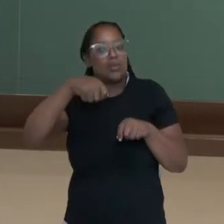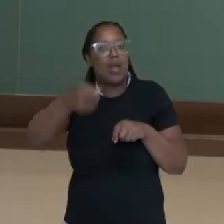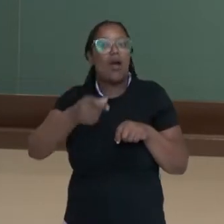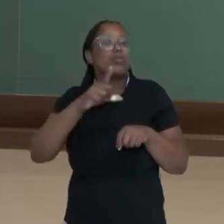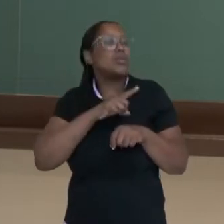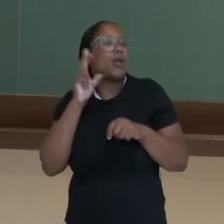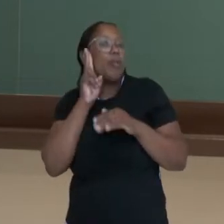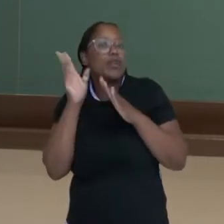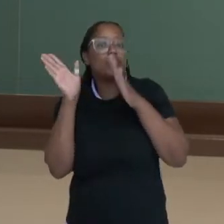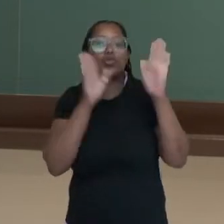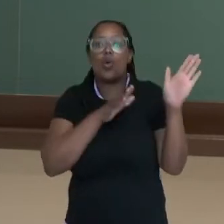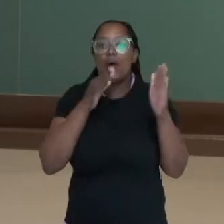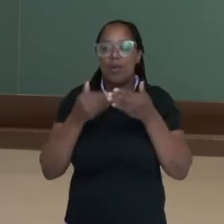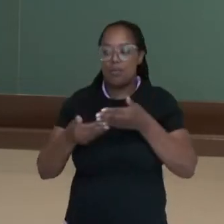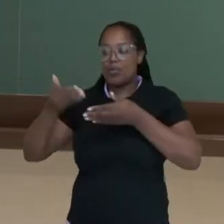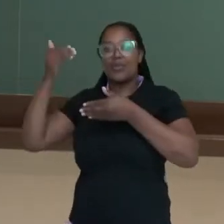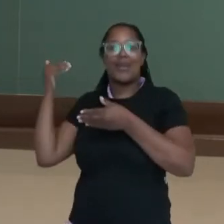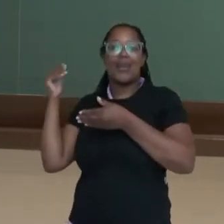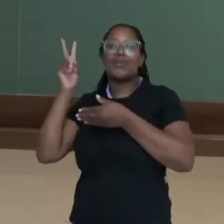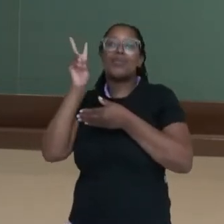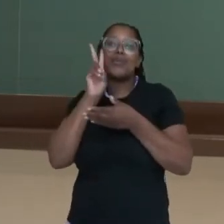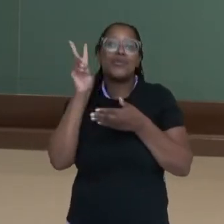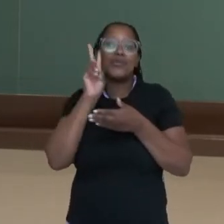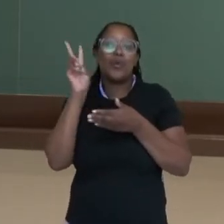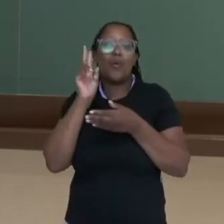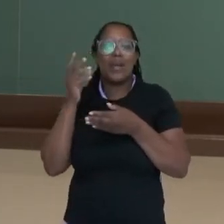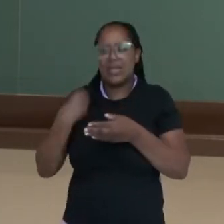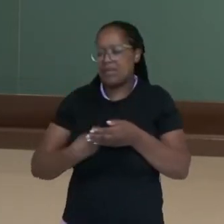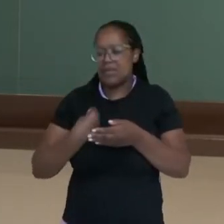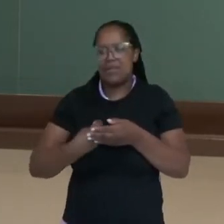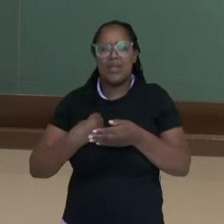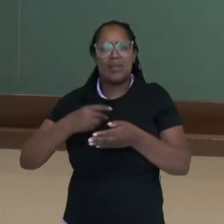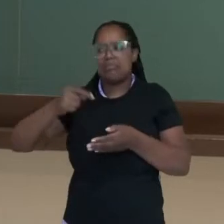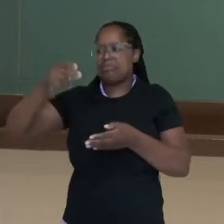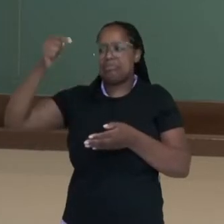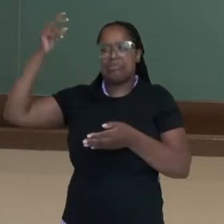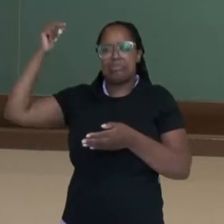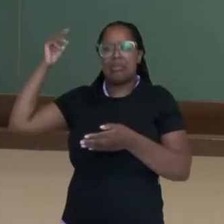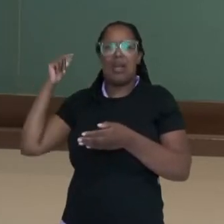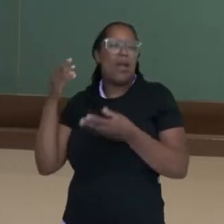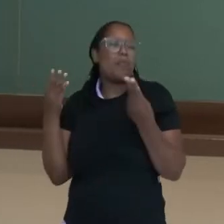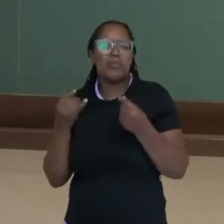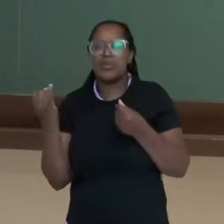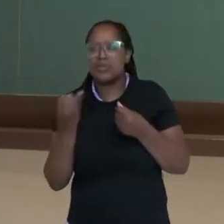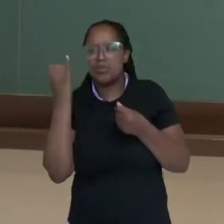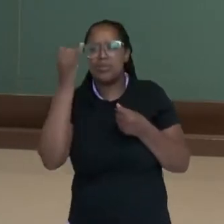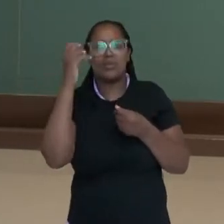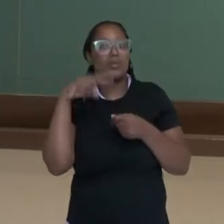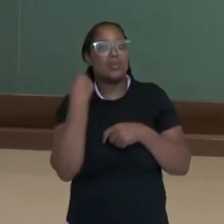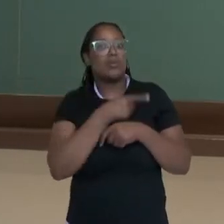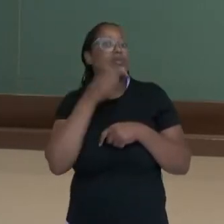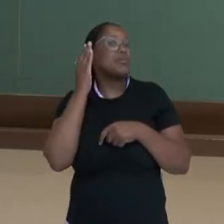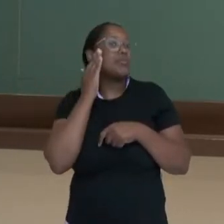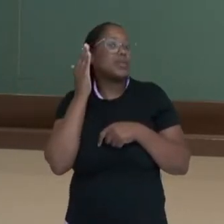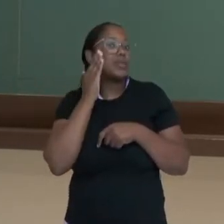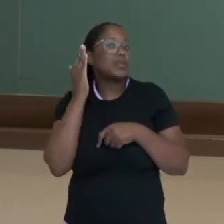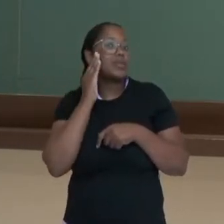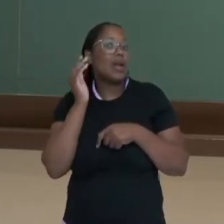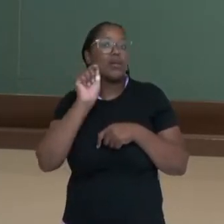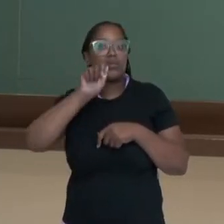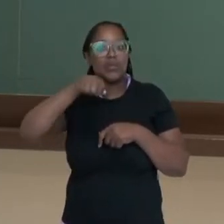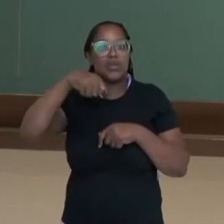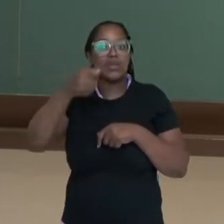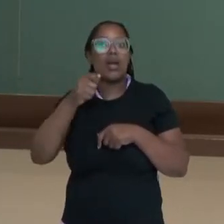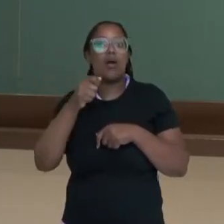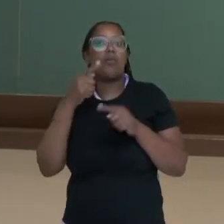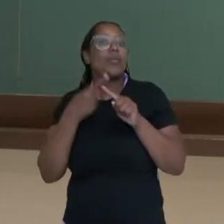é simplesmente uma imagem. É muito interessante a gente pensar sobre isso quando a gente está falando de símbolos de